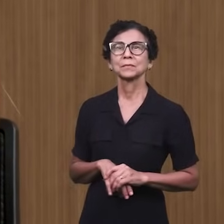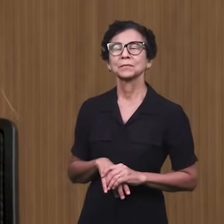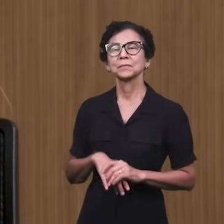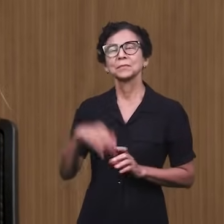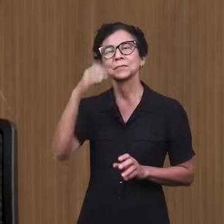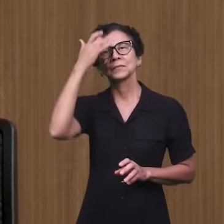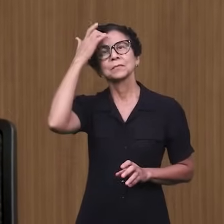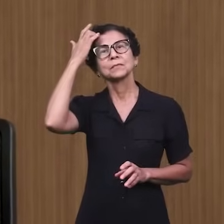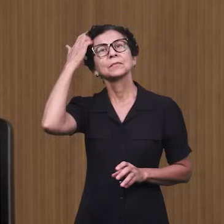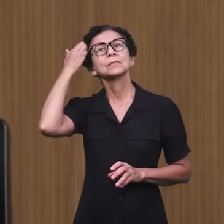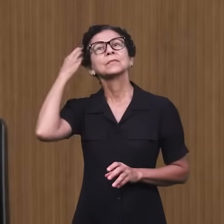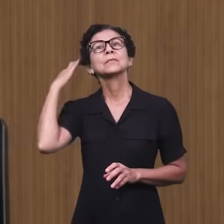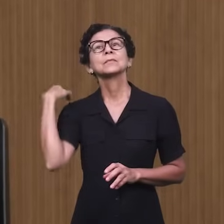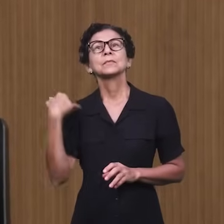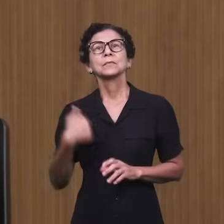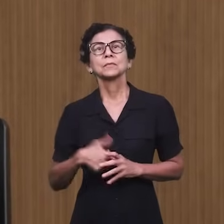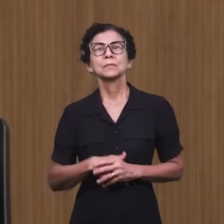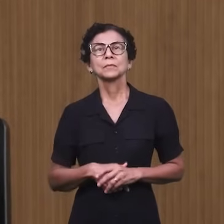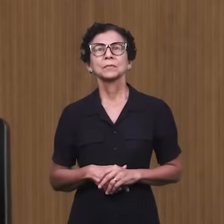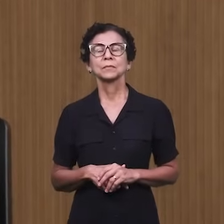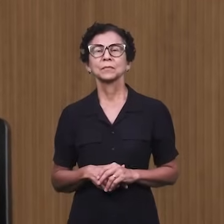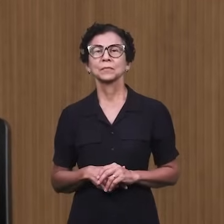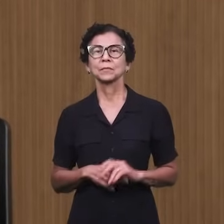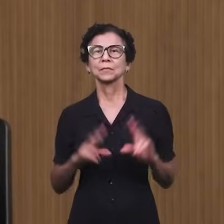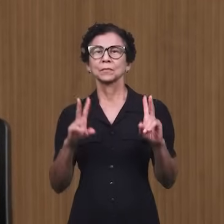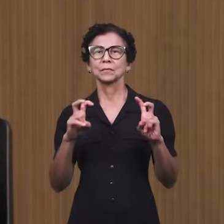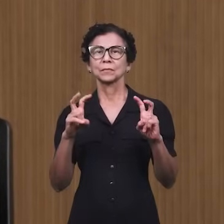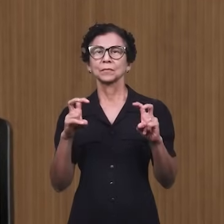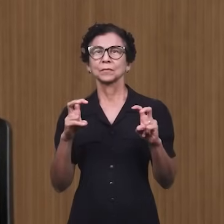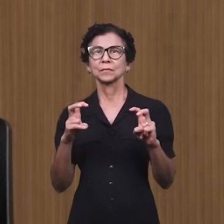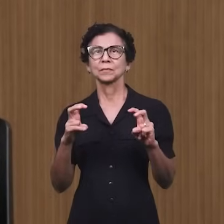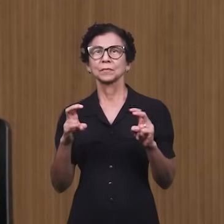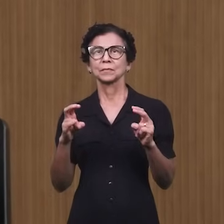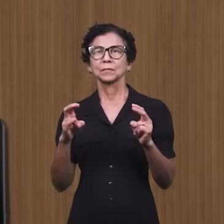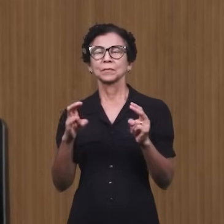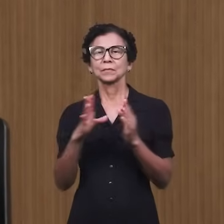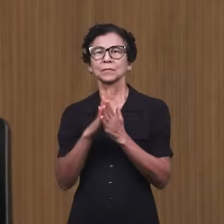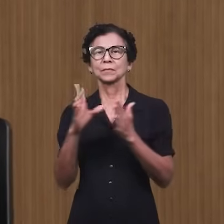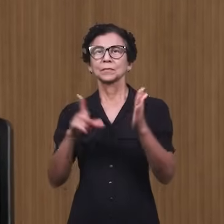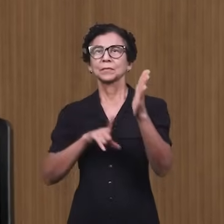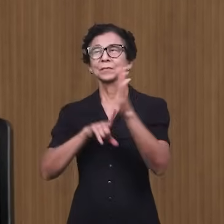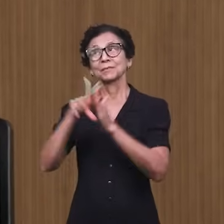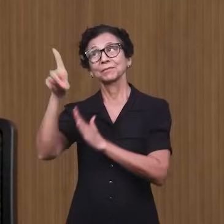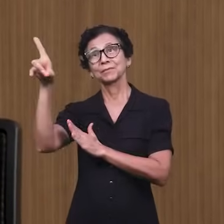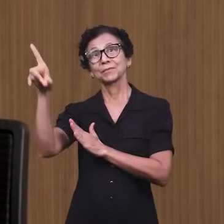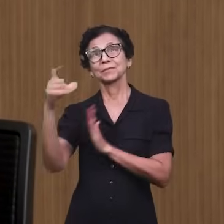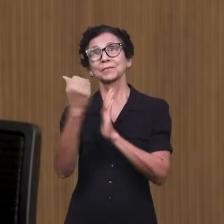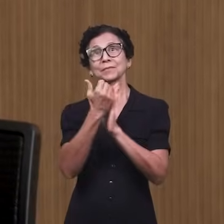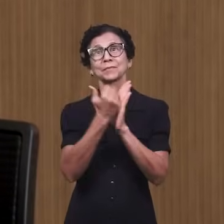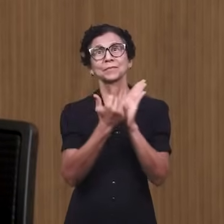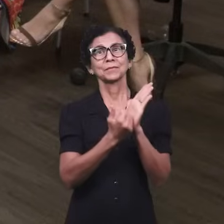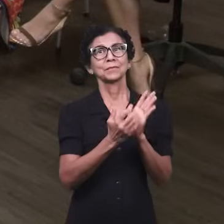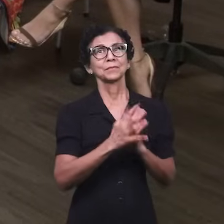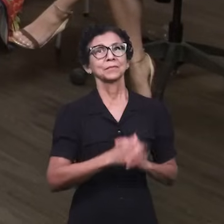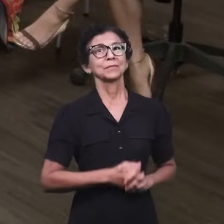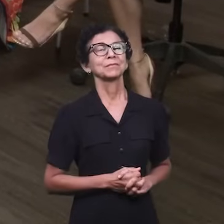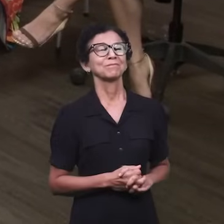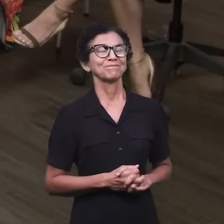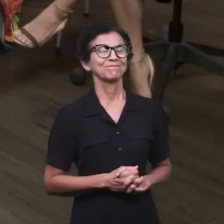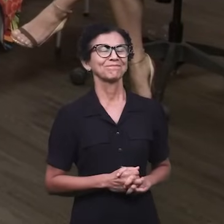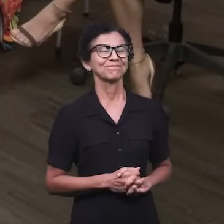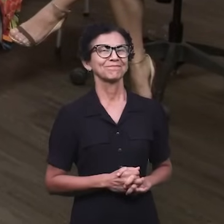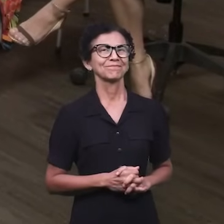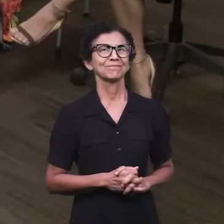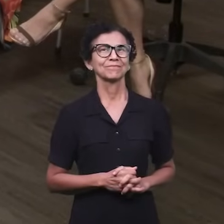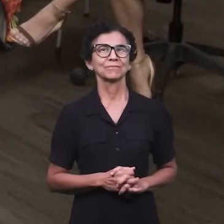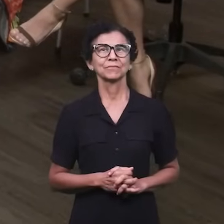agosto do ano passado saiu o tema consulta palavra aqui no programa dos dias da manhã midade e é isso eu me despeço a vocês obrigada todos